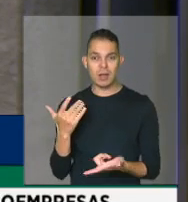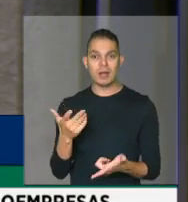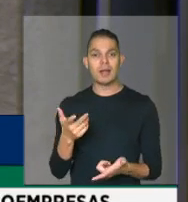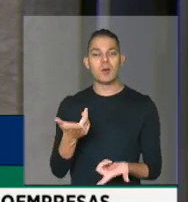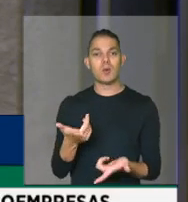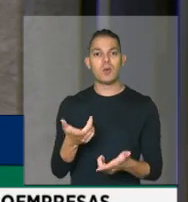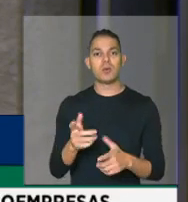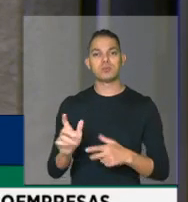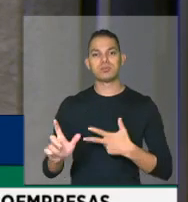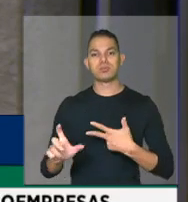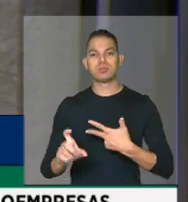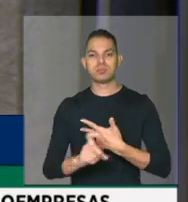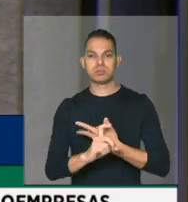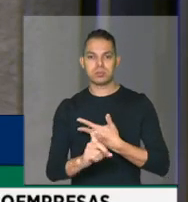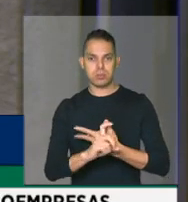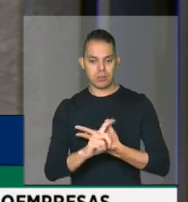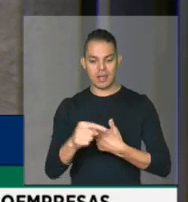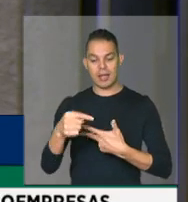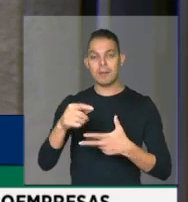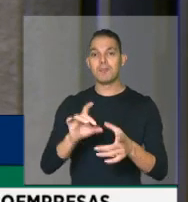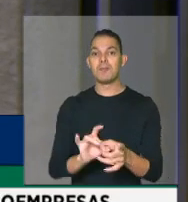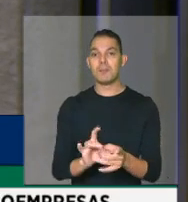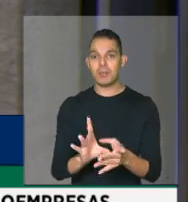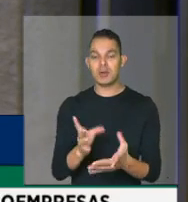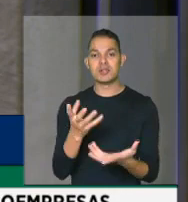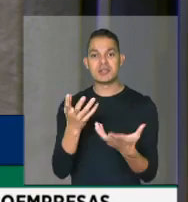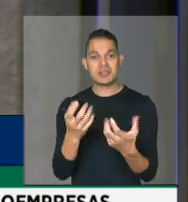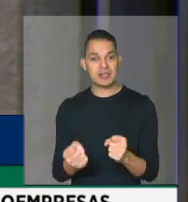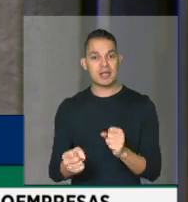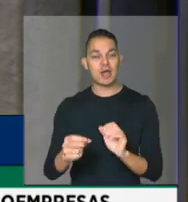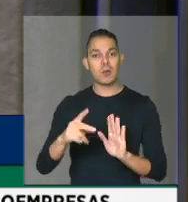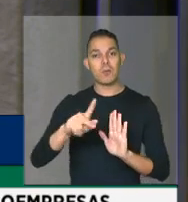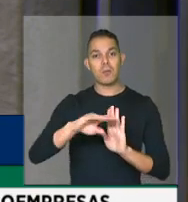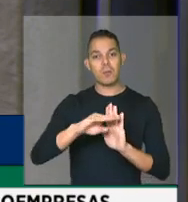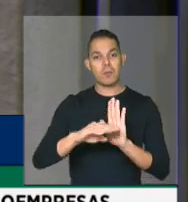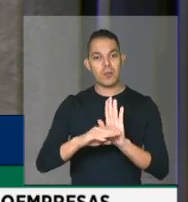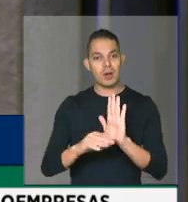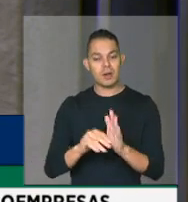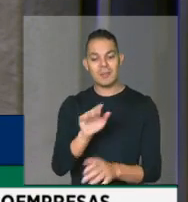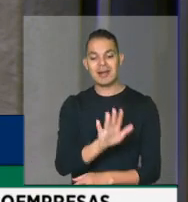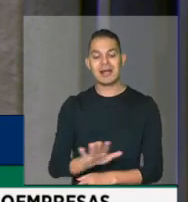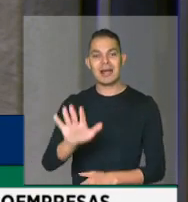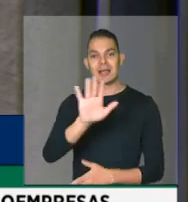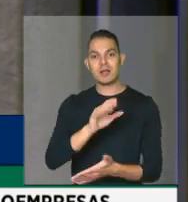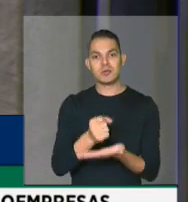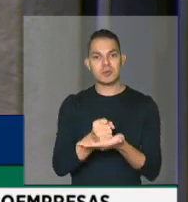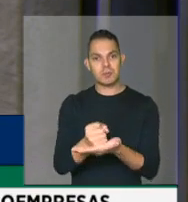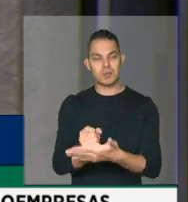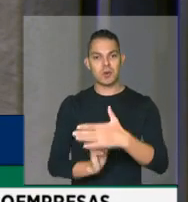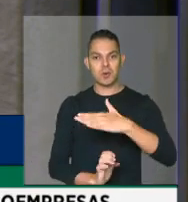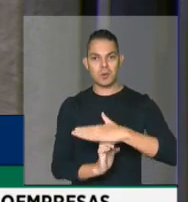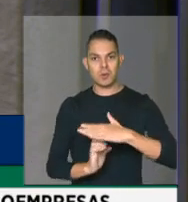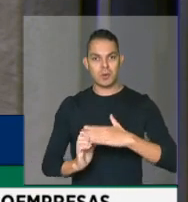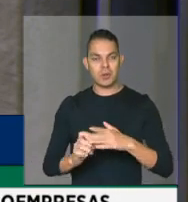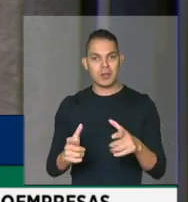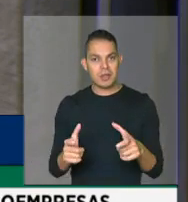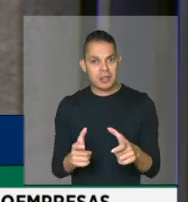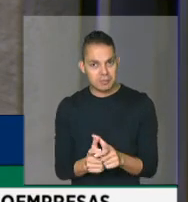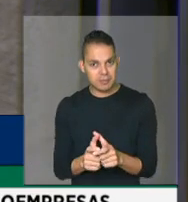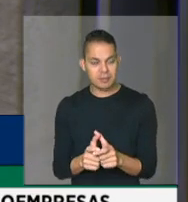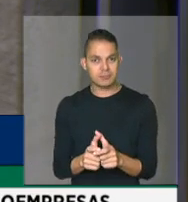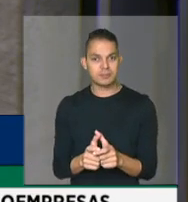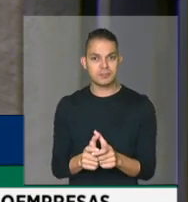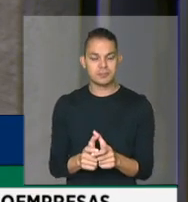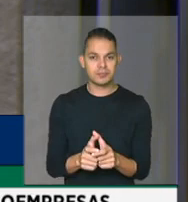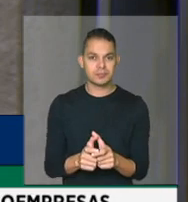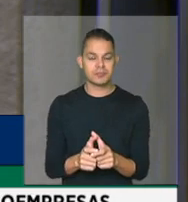o Poder Executivo autorizado a adotar o Programa Nacional de Apoio às Microempresas e Empresas de Pequeno